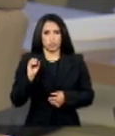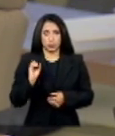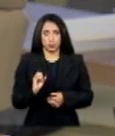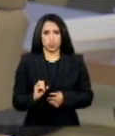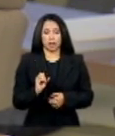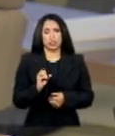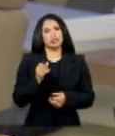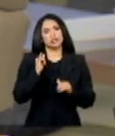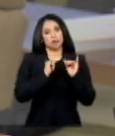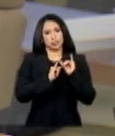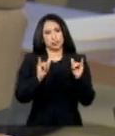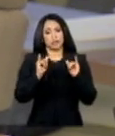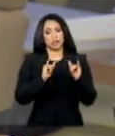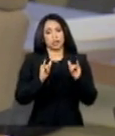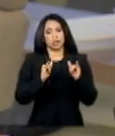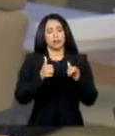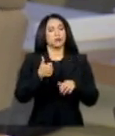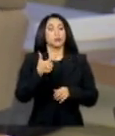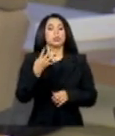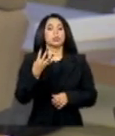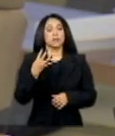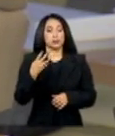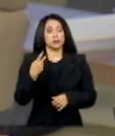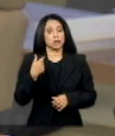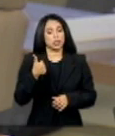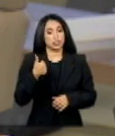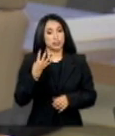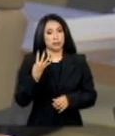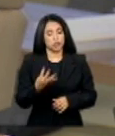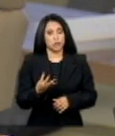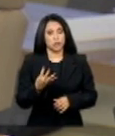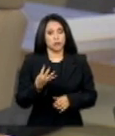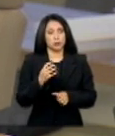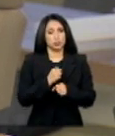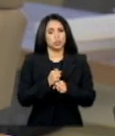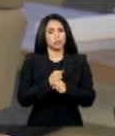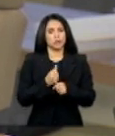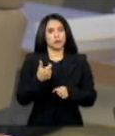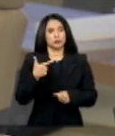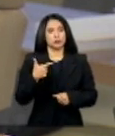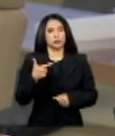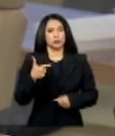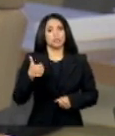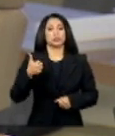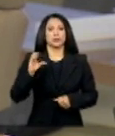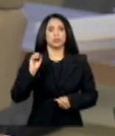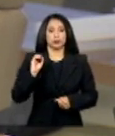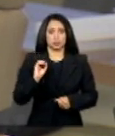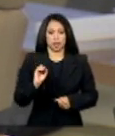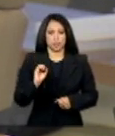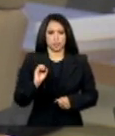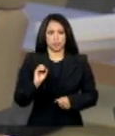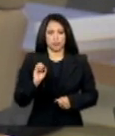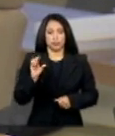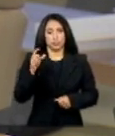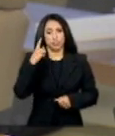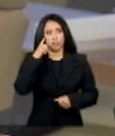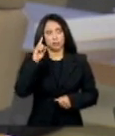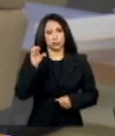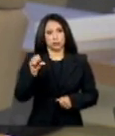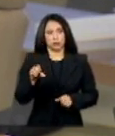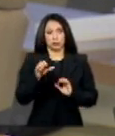mencionada 414 que de 2010 9 de setembro 2010